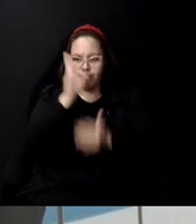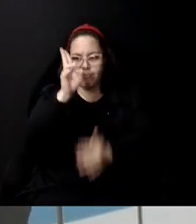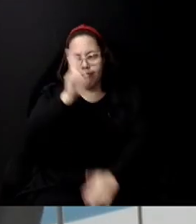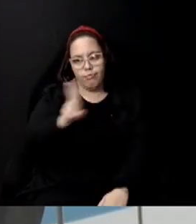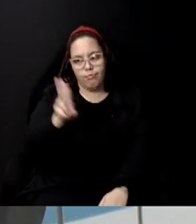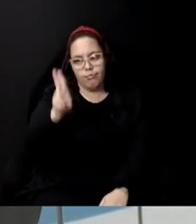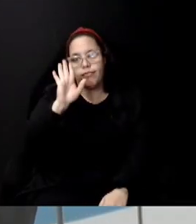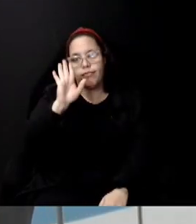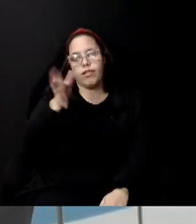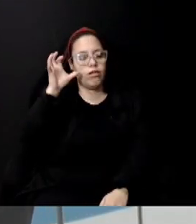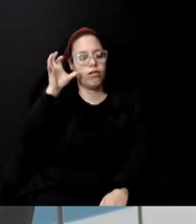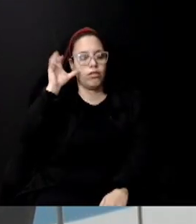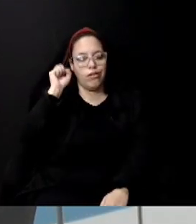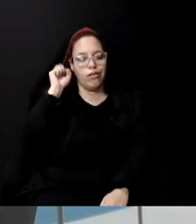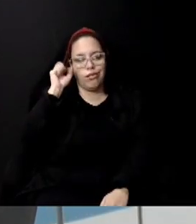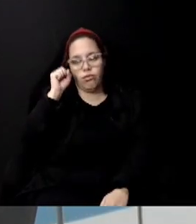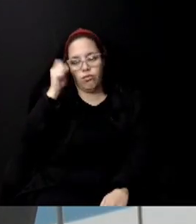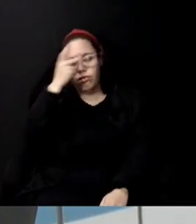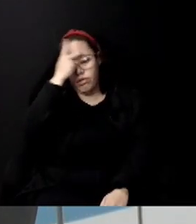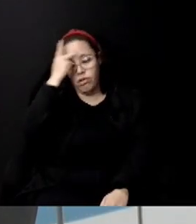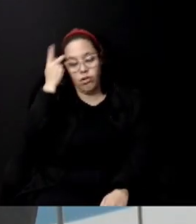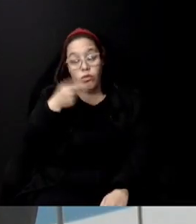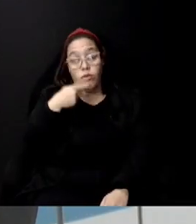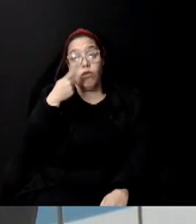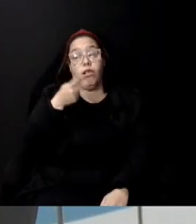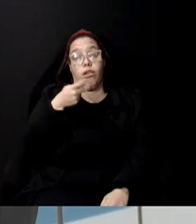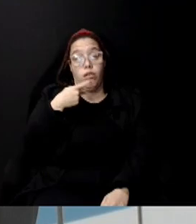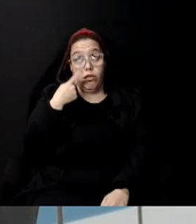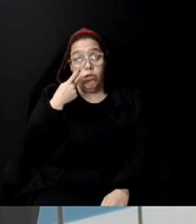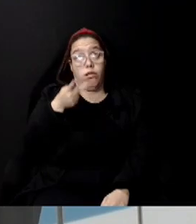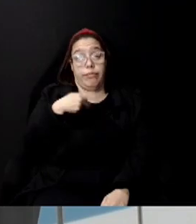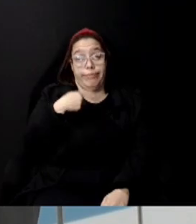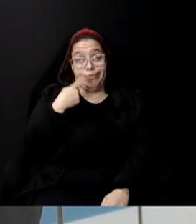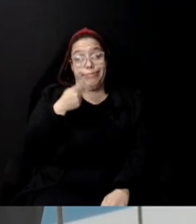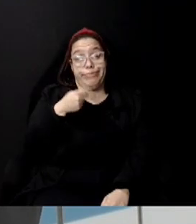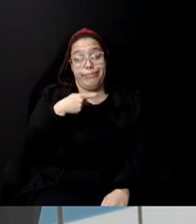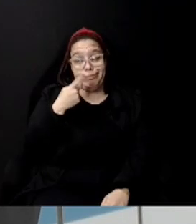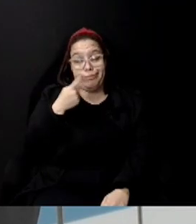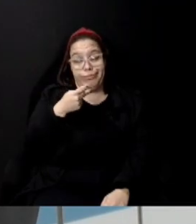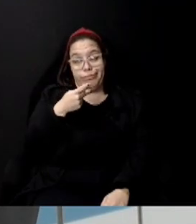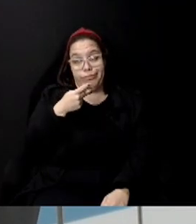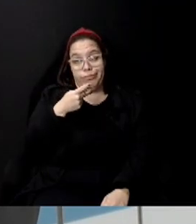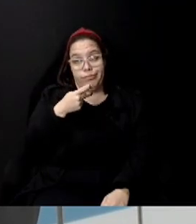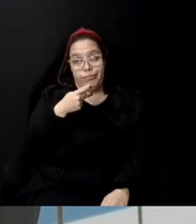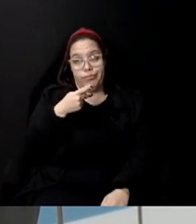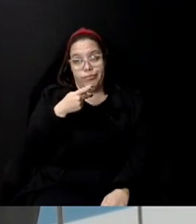ouviu várias pessoas falando assim, de forma